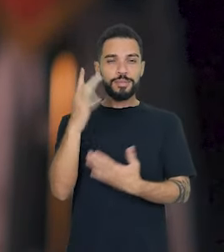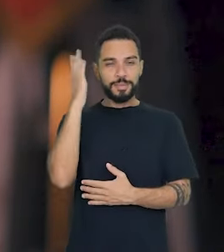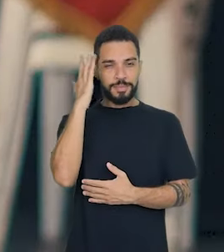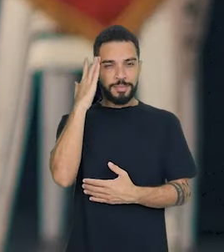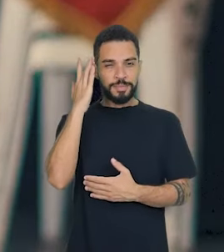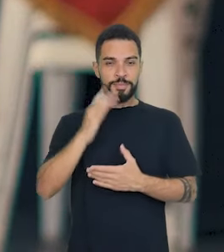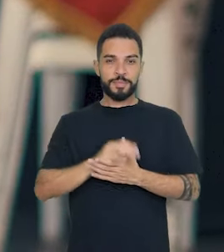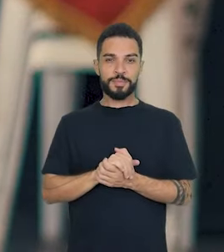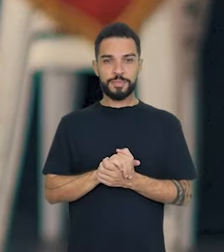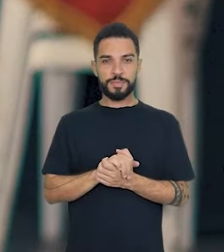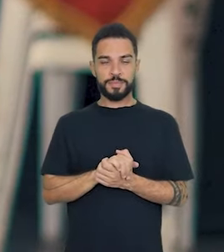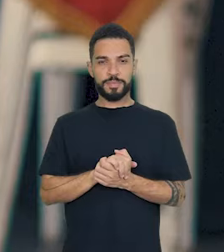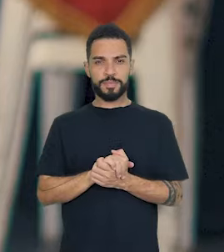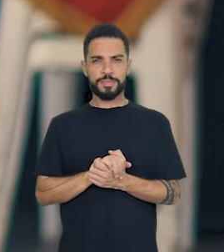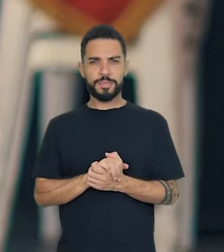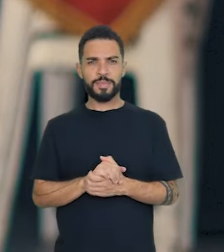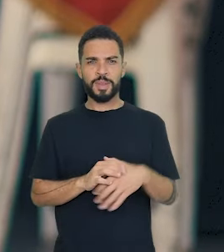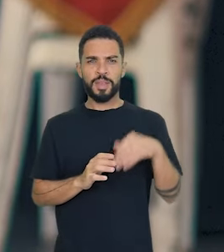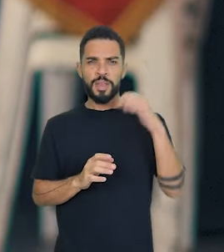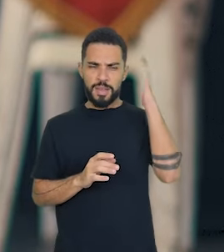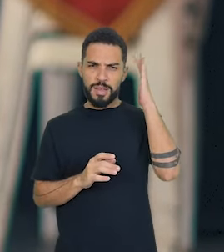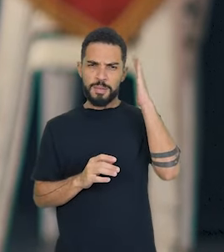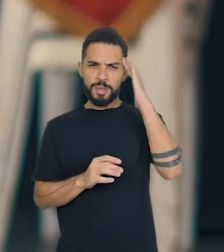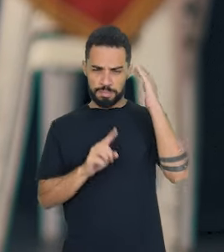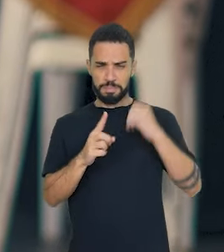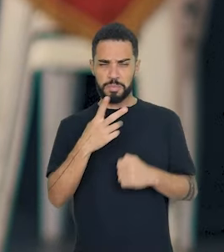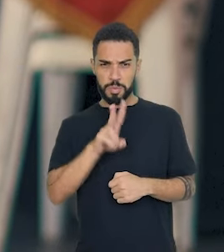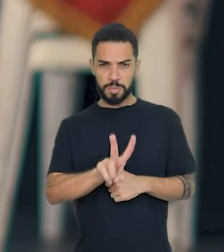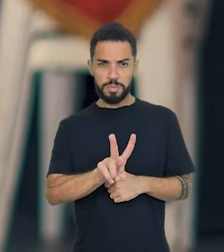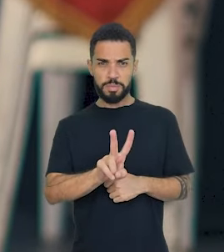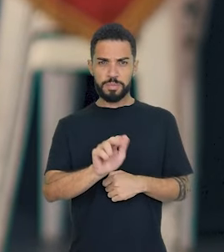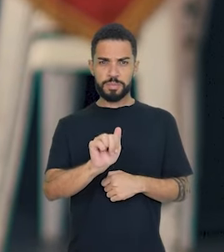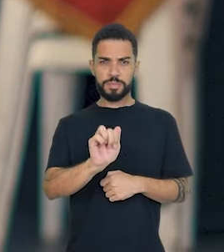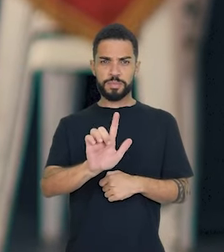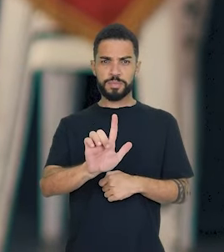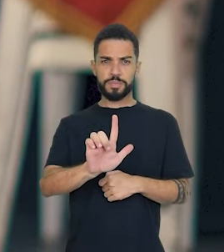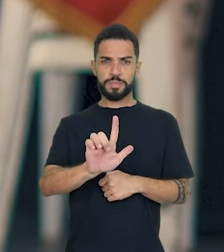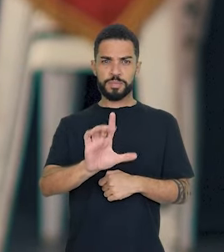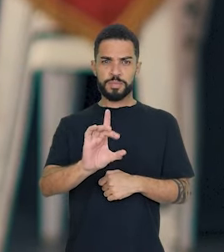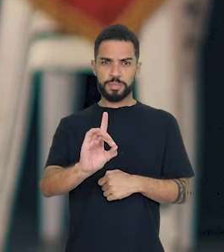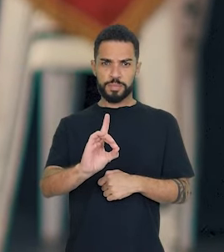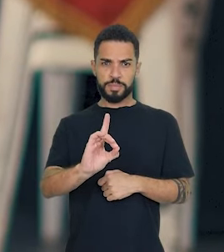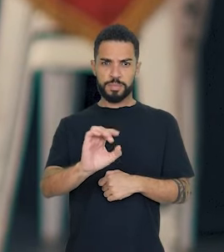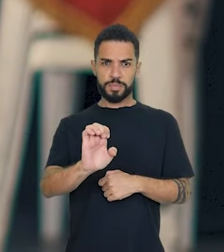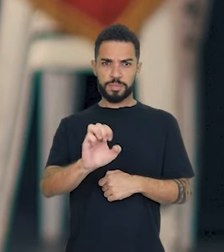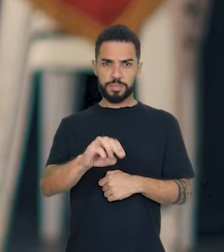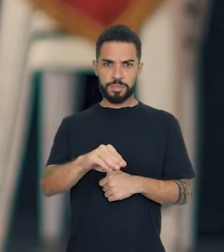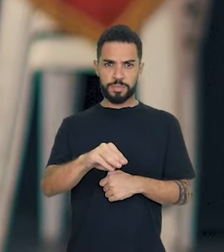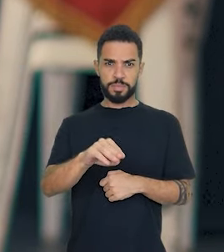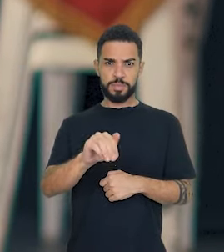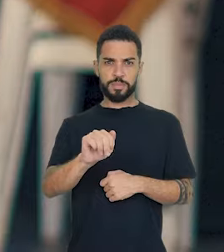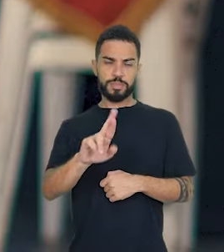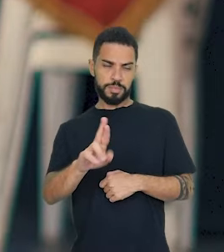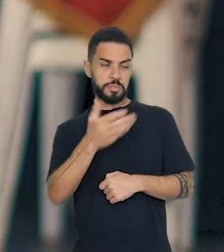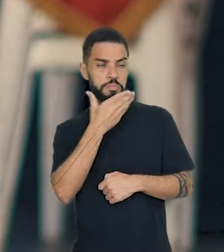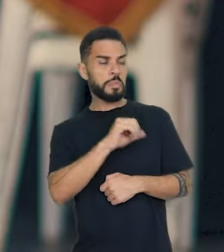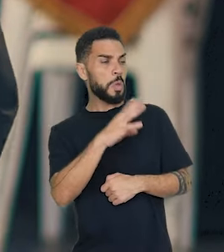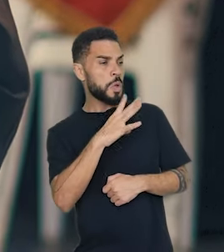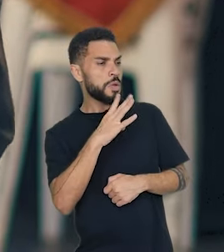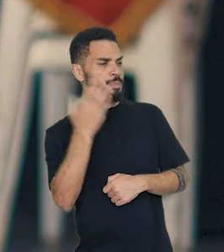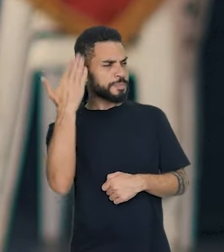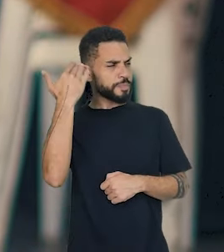dentro. Eu fiquei sabendo da existência do Valdemar através do nosso saudoso diretor, o Coca. Falou, Irineu, que